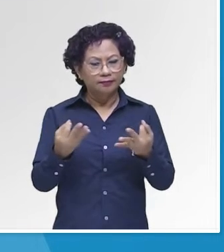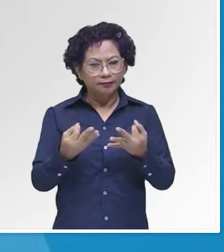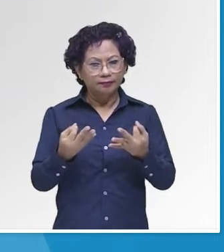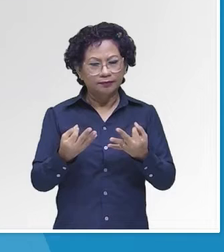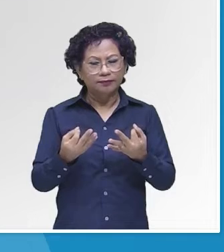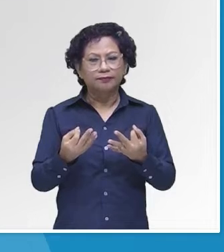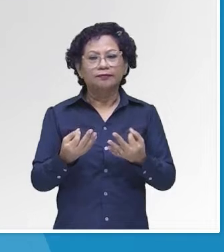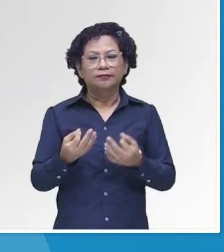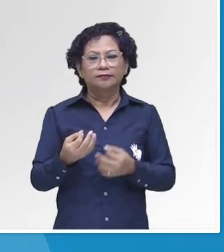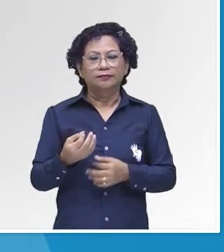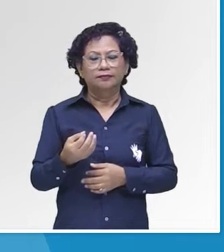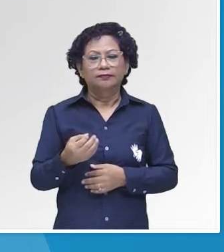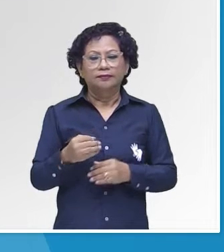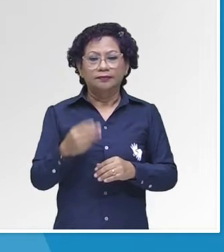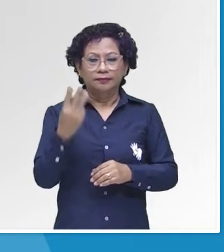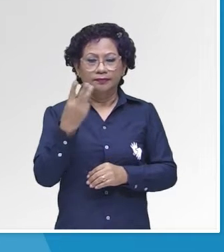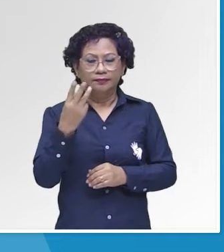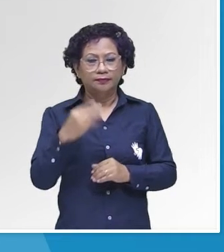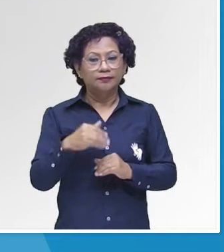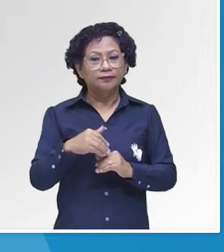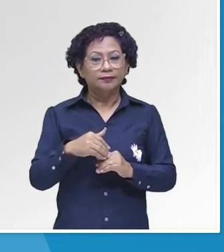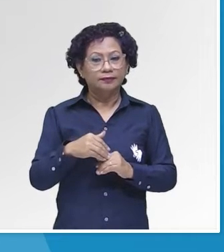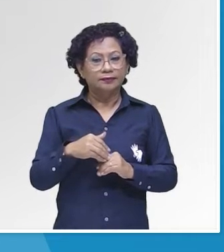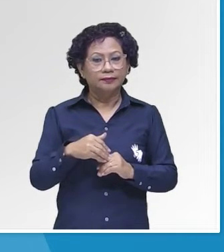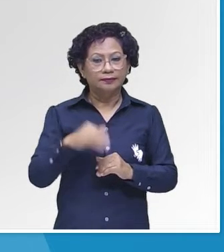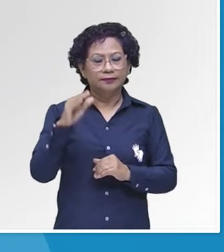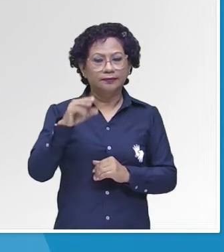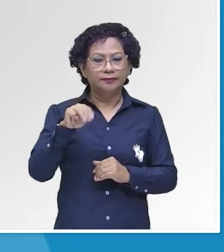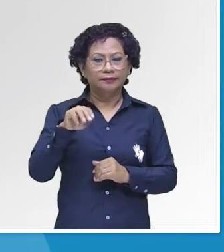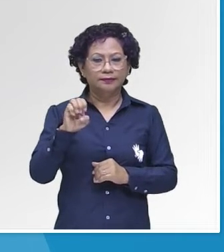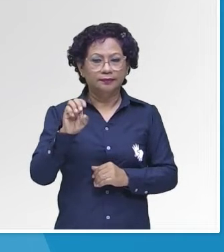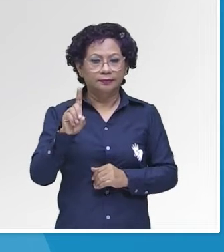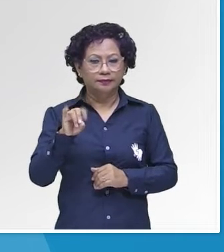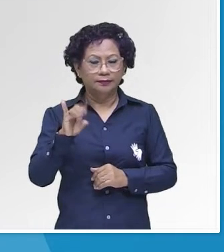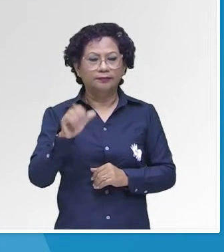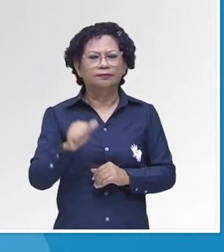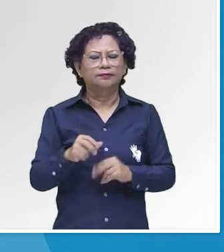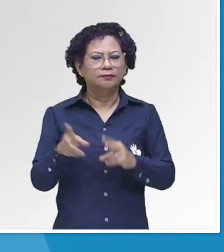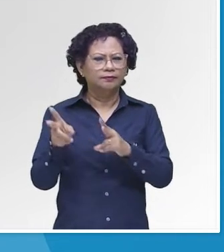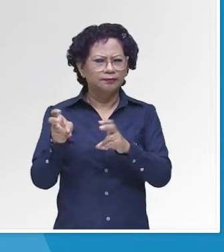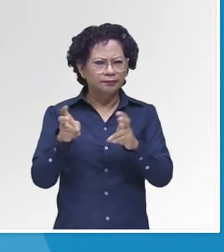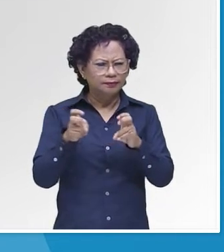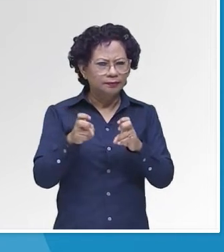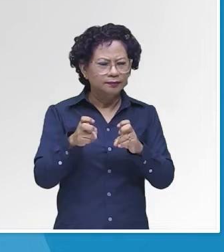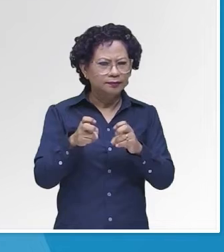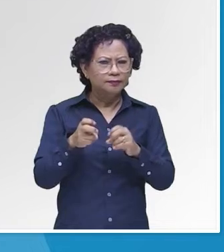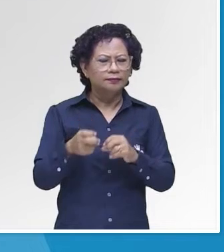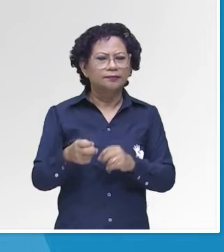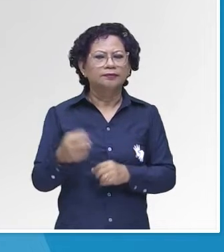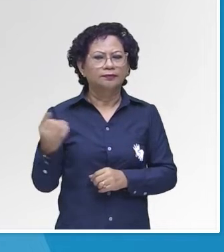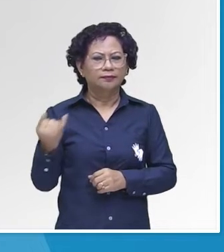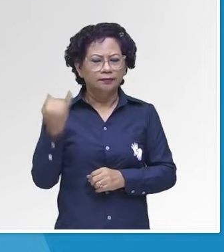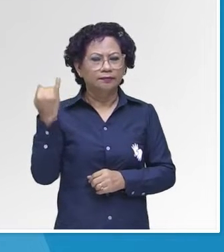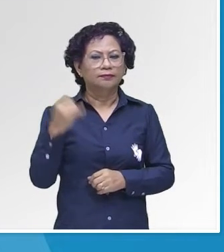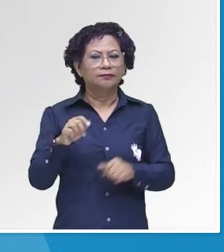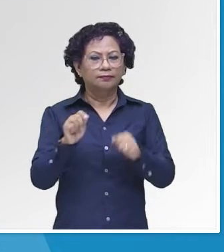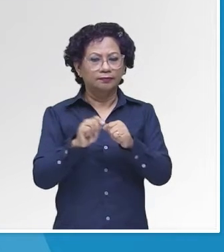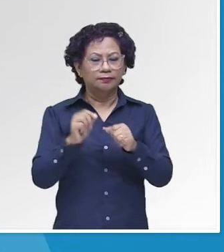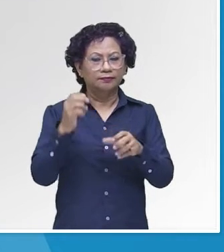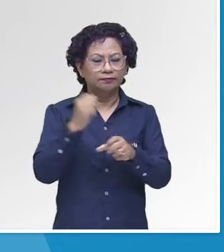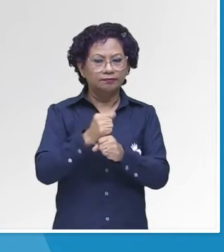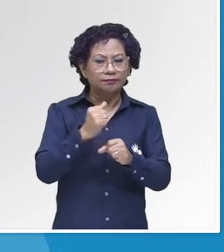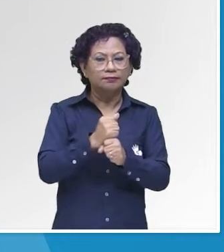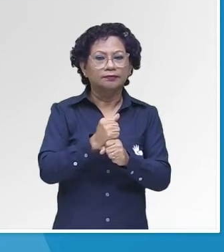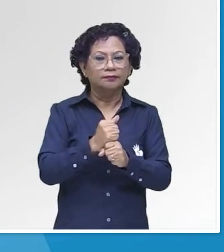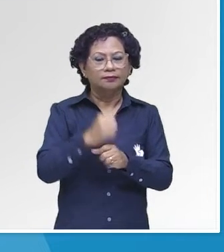média ou acima da média. Tá bom? Então, é bem interessante, bem importante, não só o cálculo, mas a análise